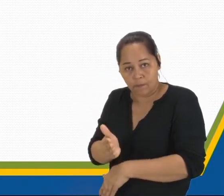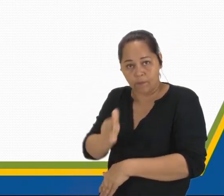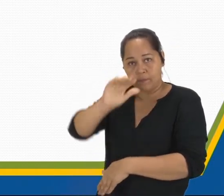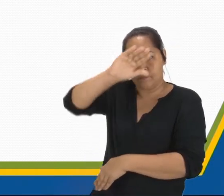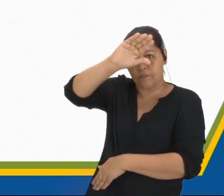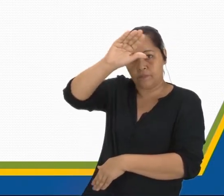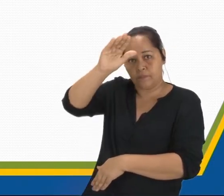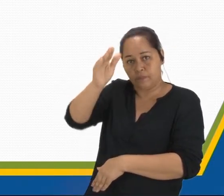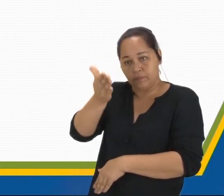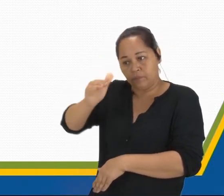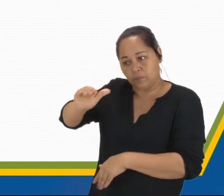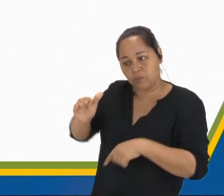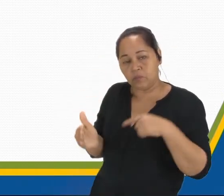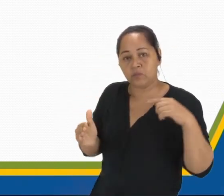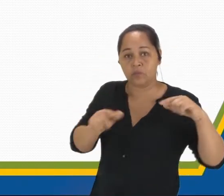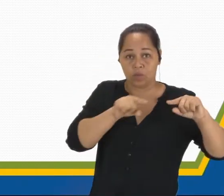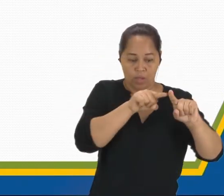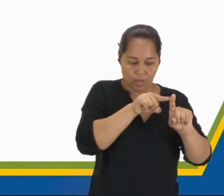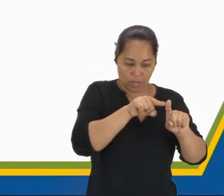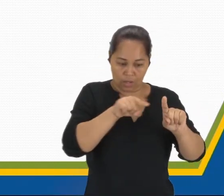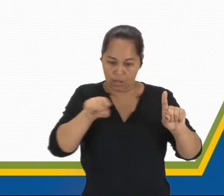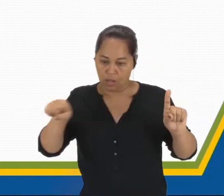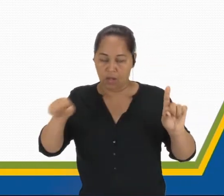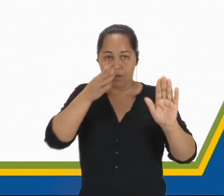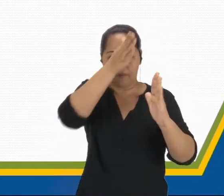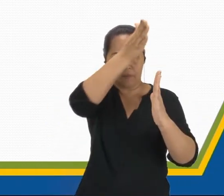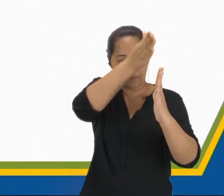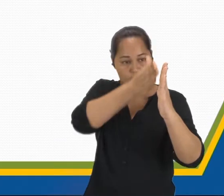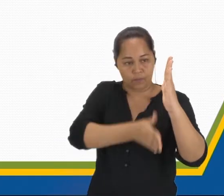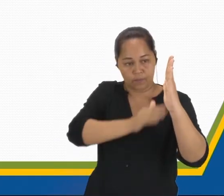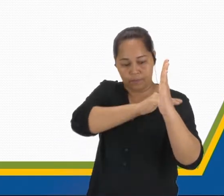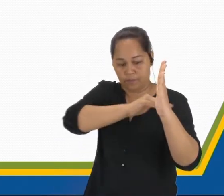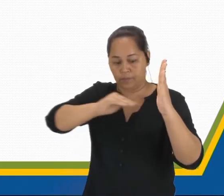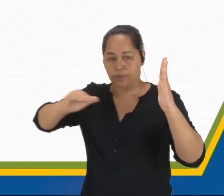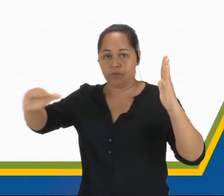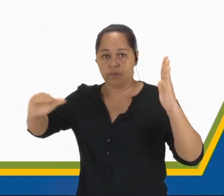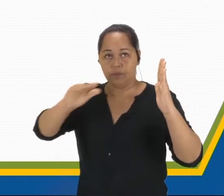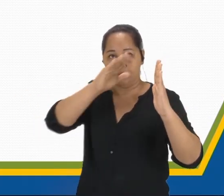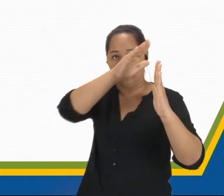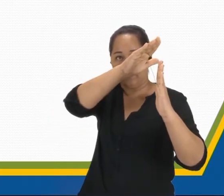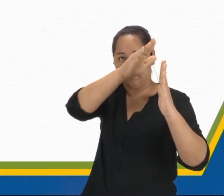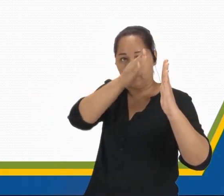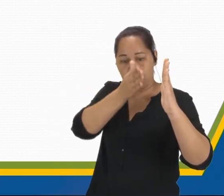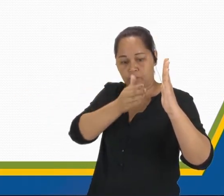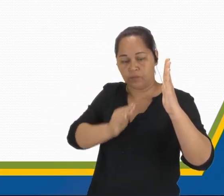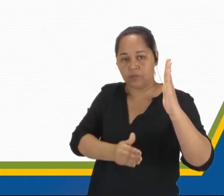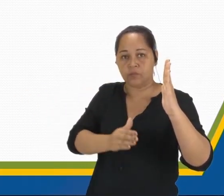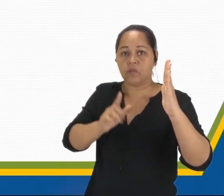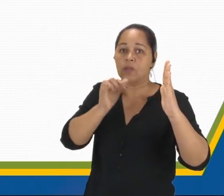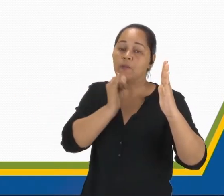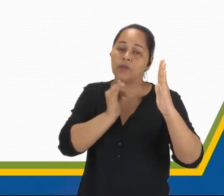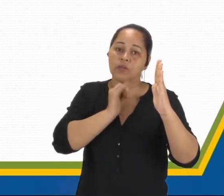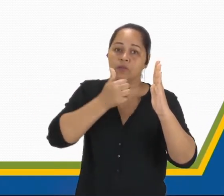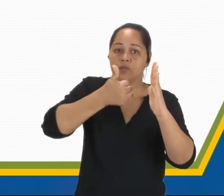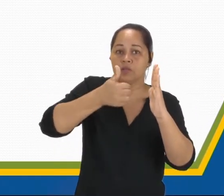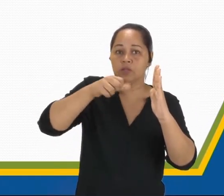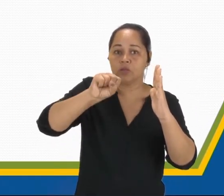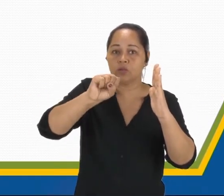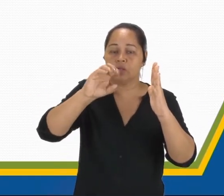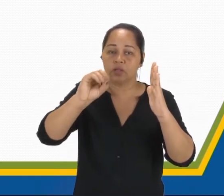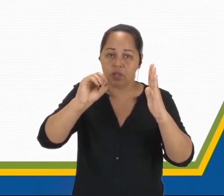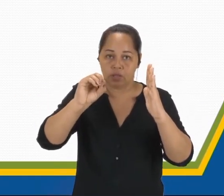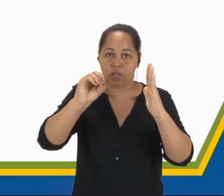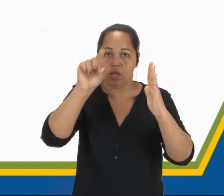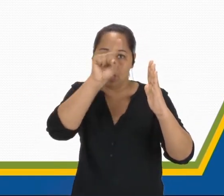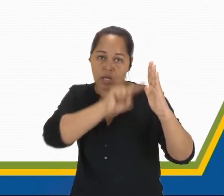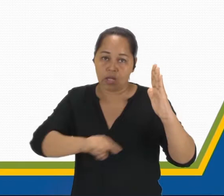E a imagem são todos os reais. Ela é periódica de período π, não é limitada e não tem extremos locais e tem